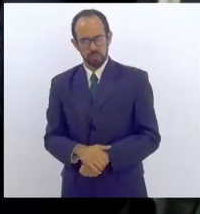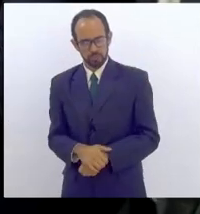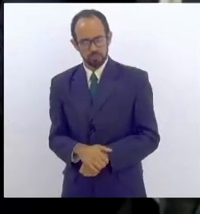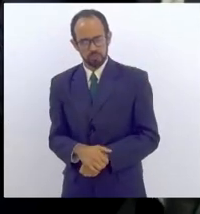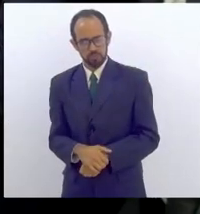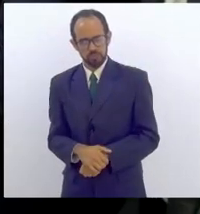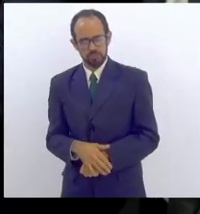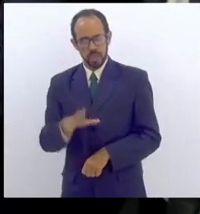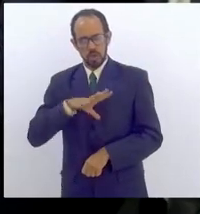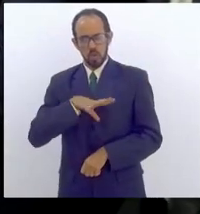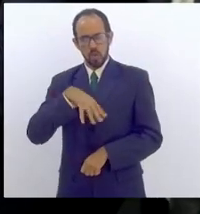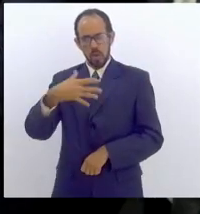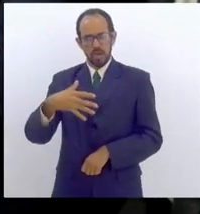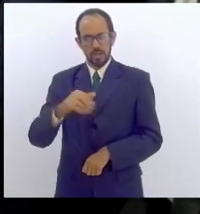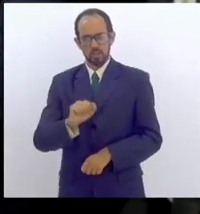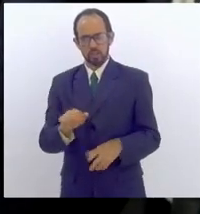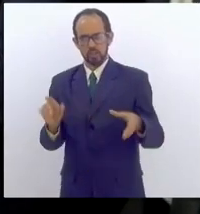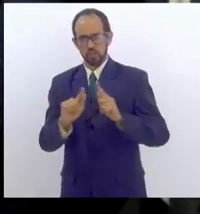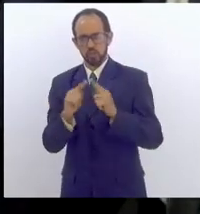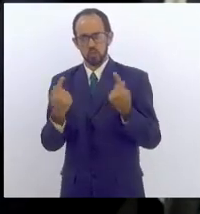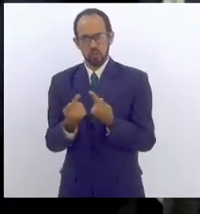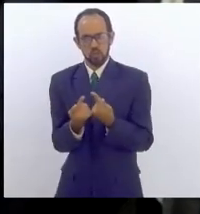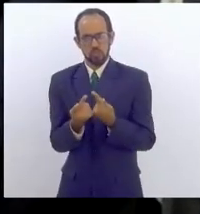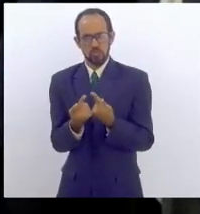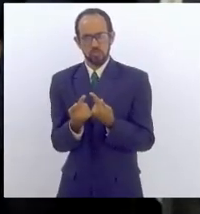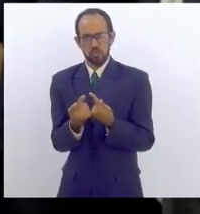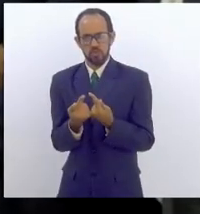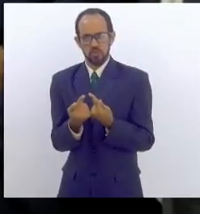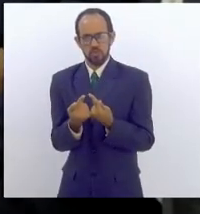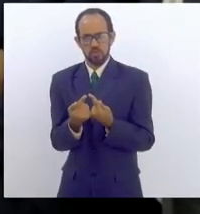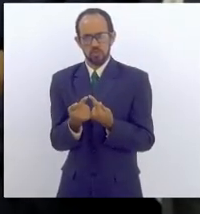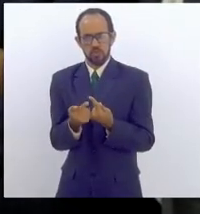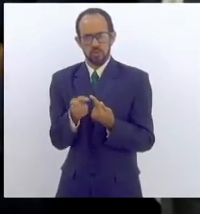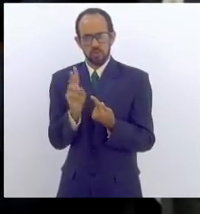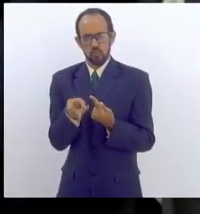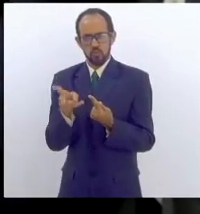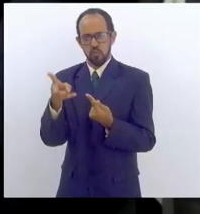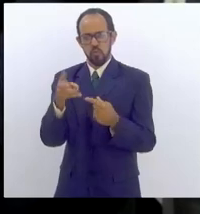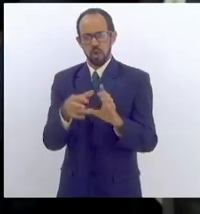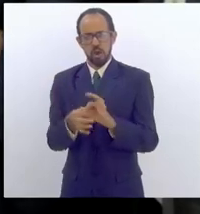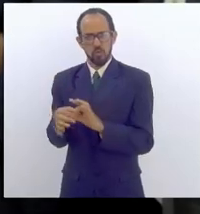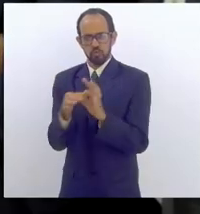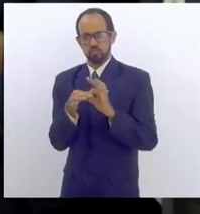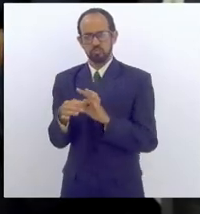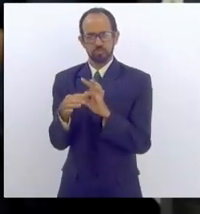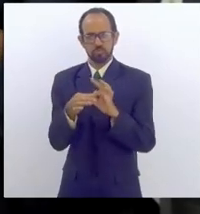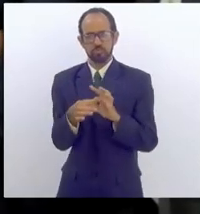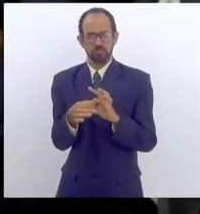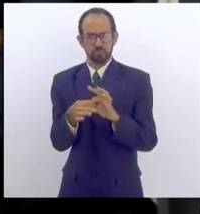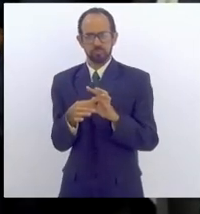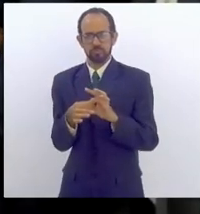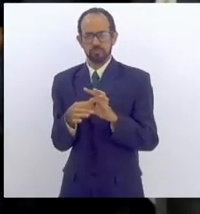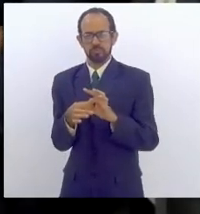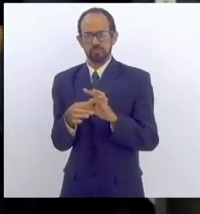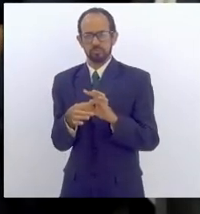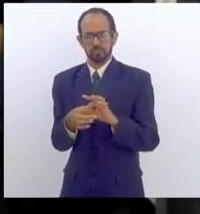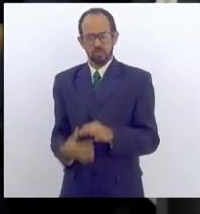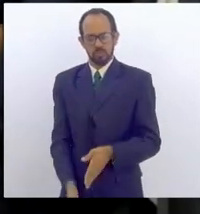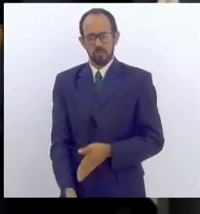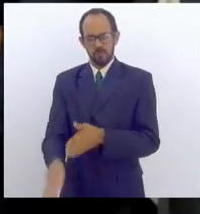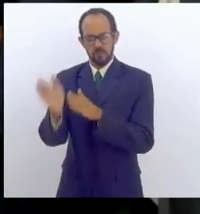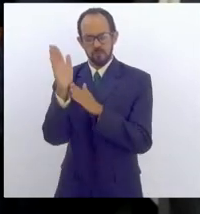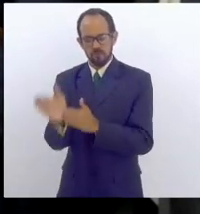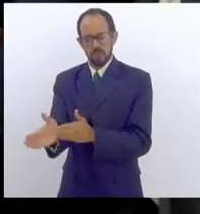coragem de um grupo que se manteve unido, coeso, fiel e